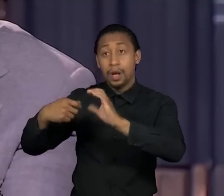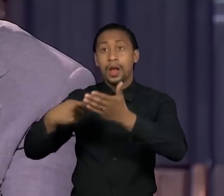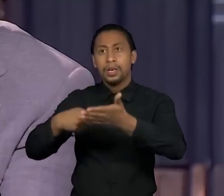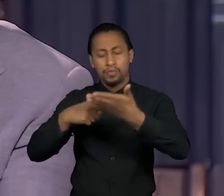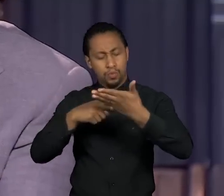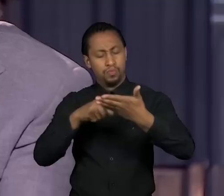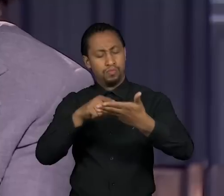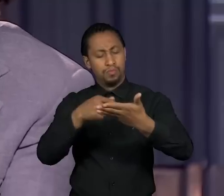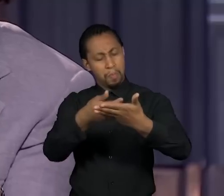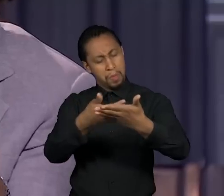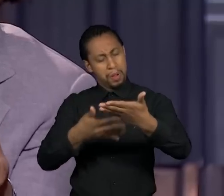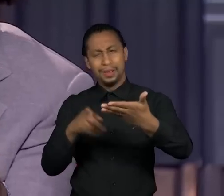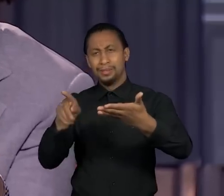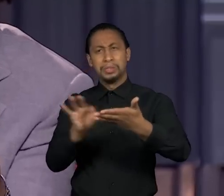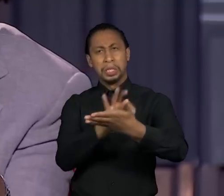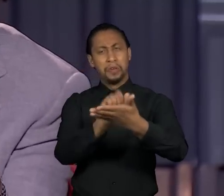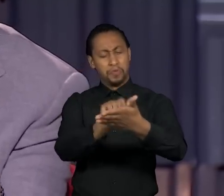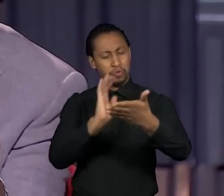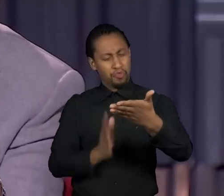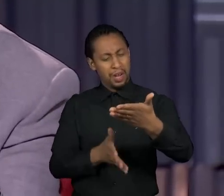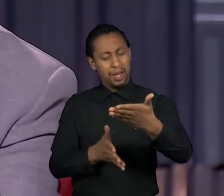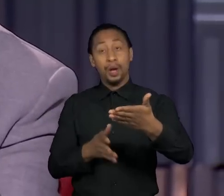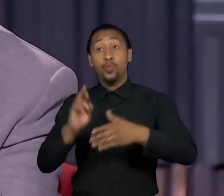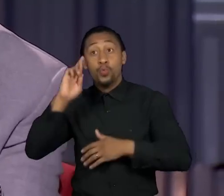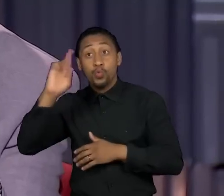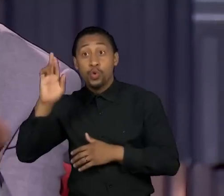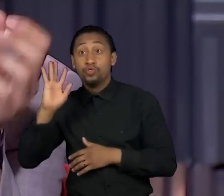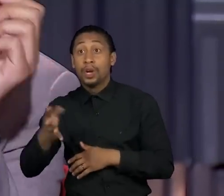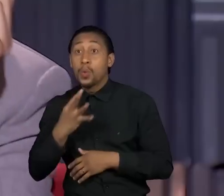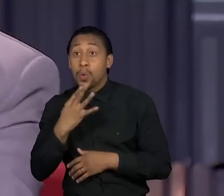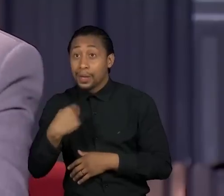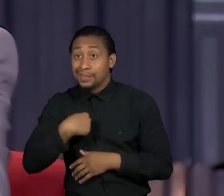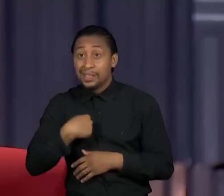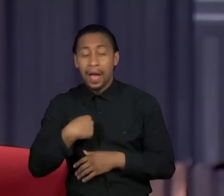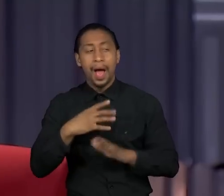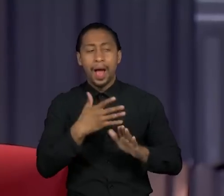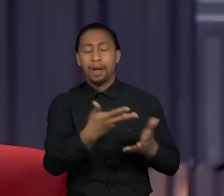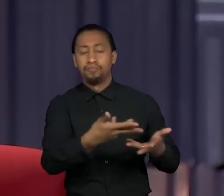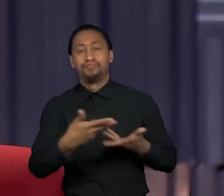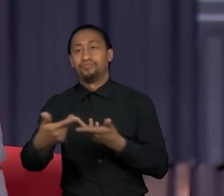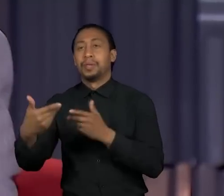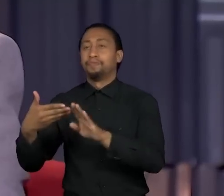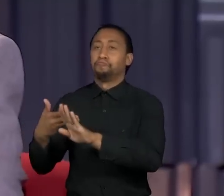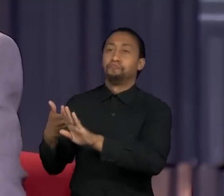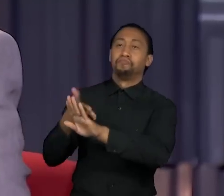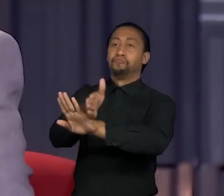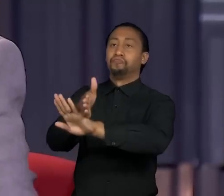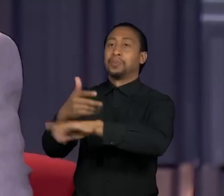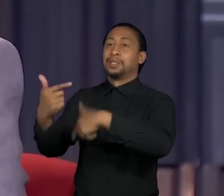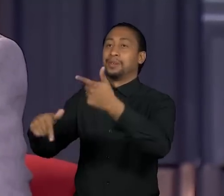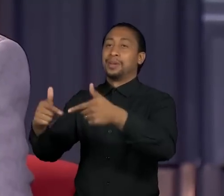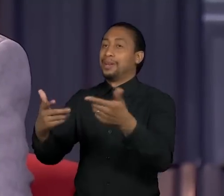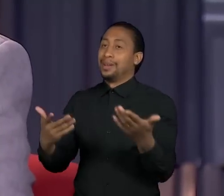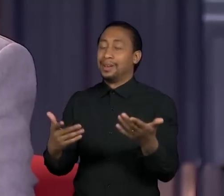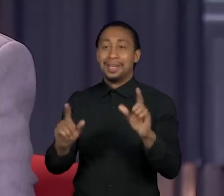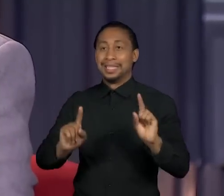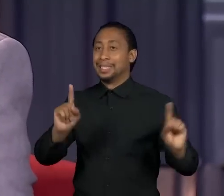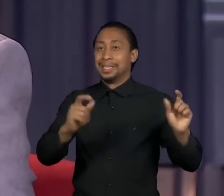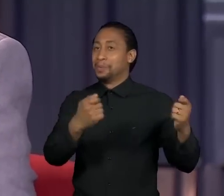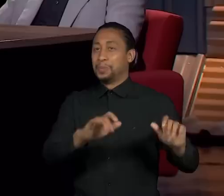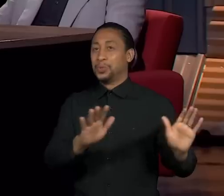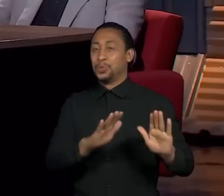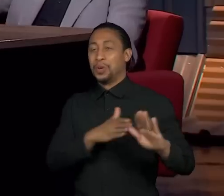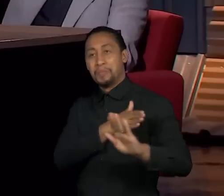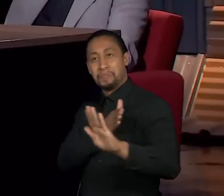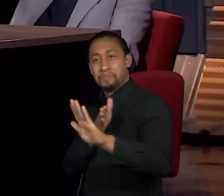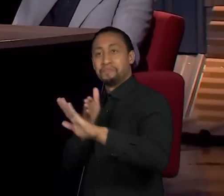no concurso, e os outros donos já meio que me conheciam. Aí eles me chamaram direto para fazer um trampo, ou seja, eu roubei, né? Olha aí. Eu roubei o